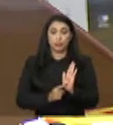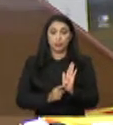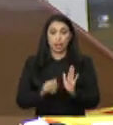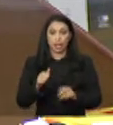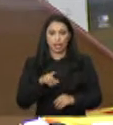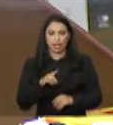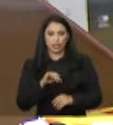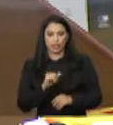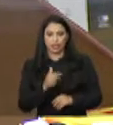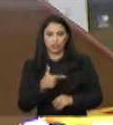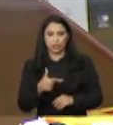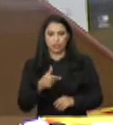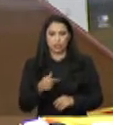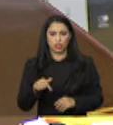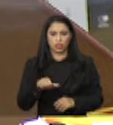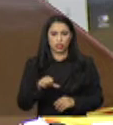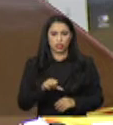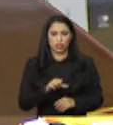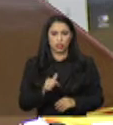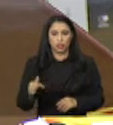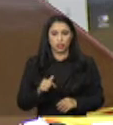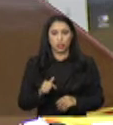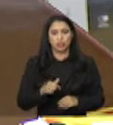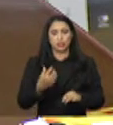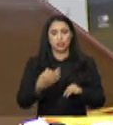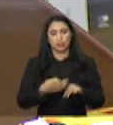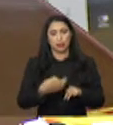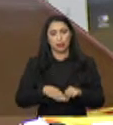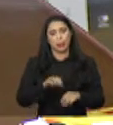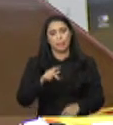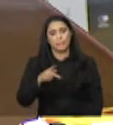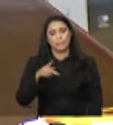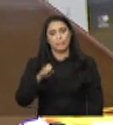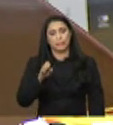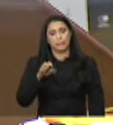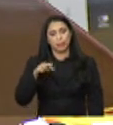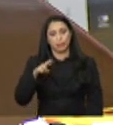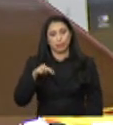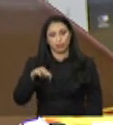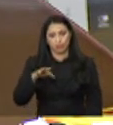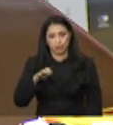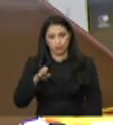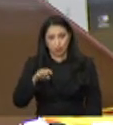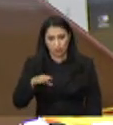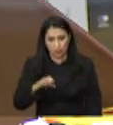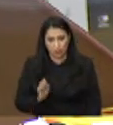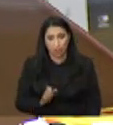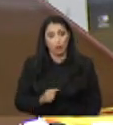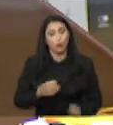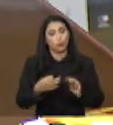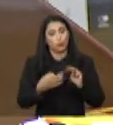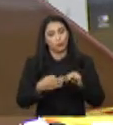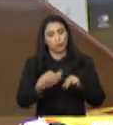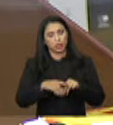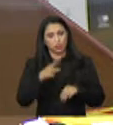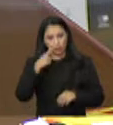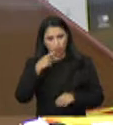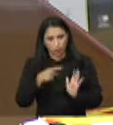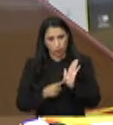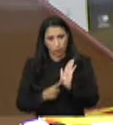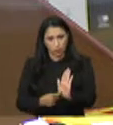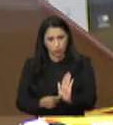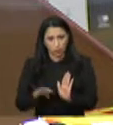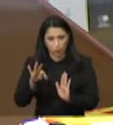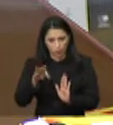a dei 2797 relator Ministro sepúlveda pertence porém como demonstrou o eminente Ministro Gilmar Mendes em sede doutrinária